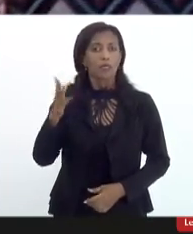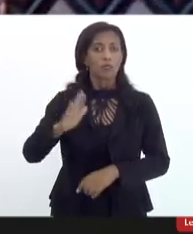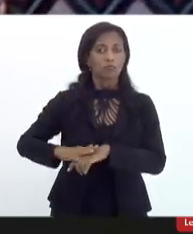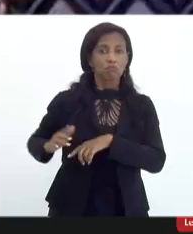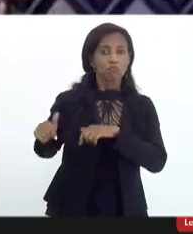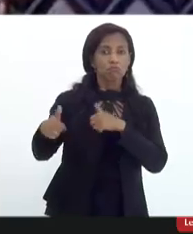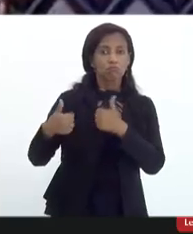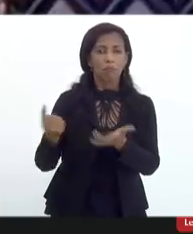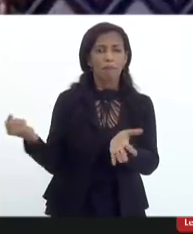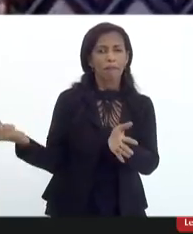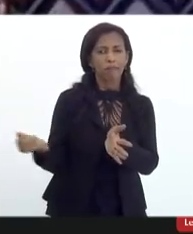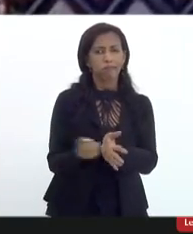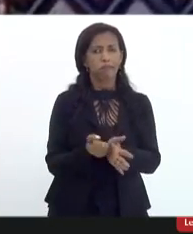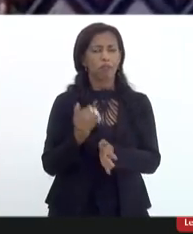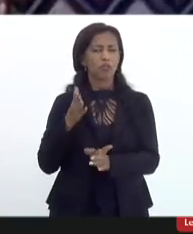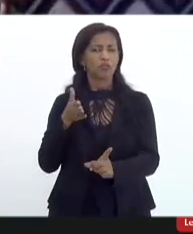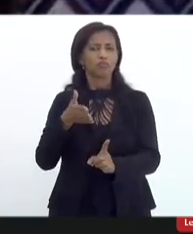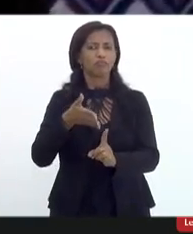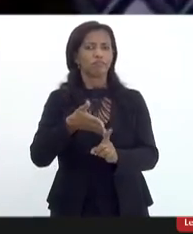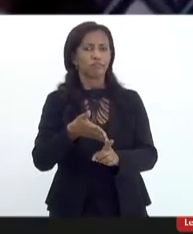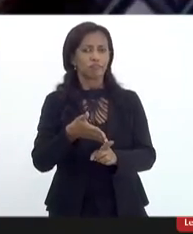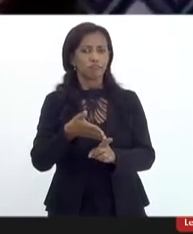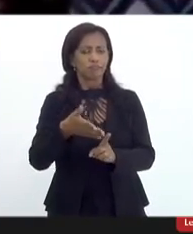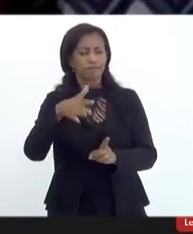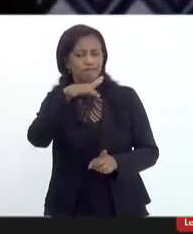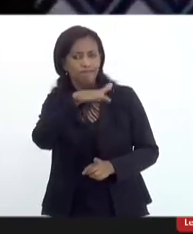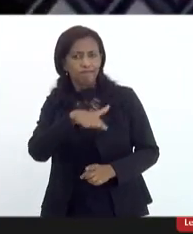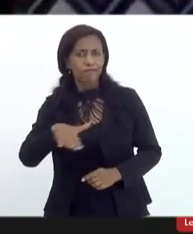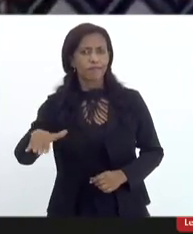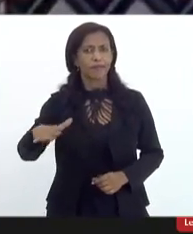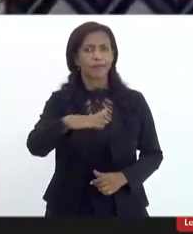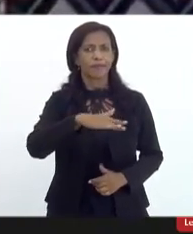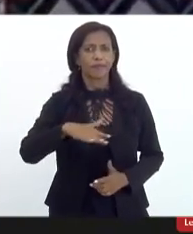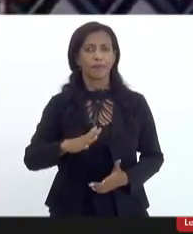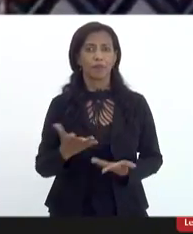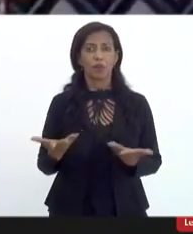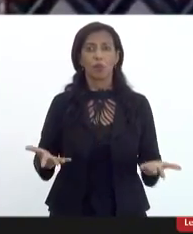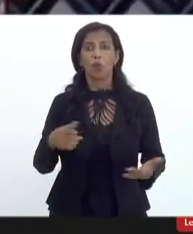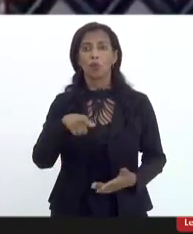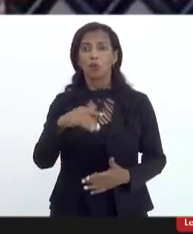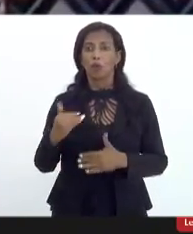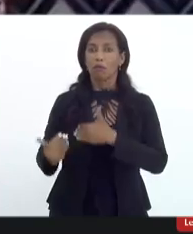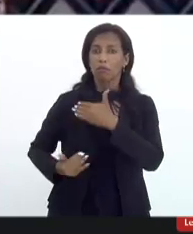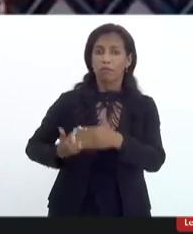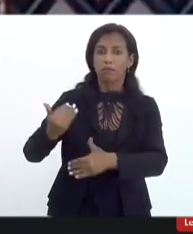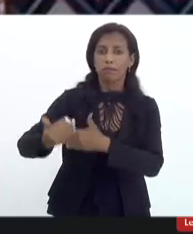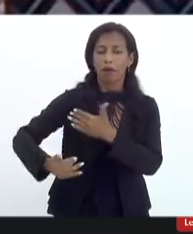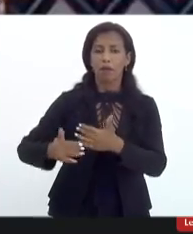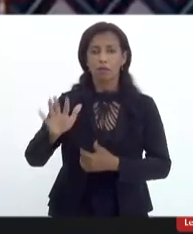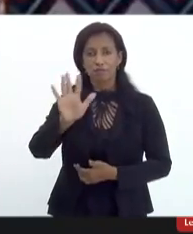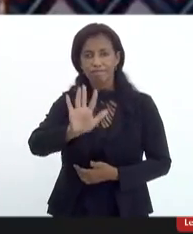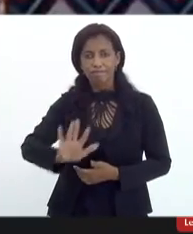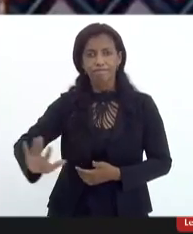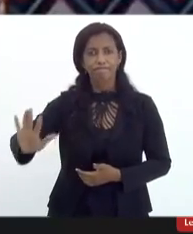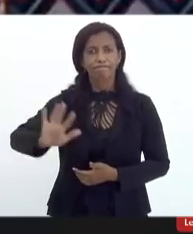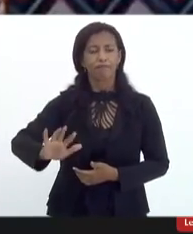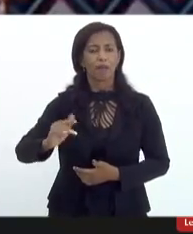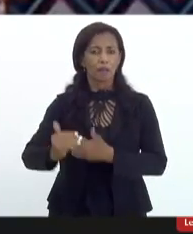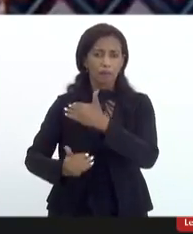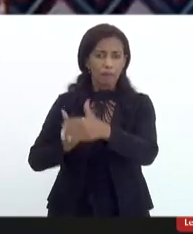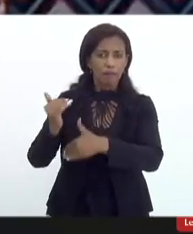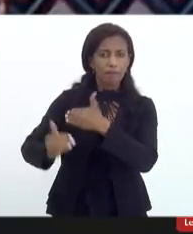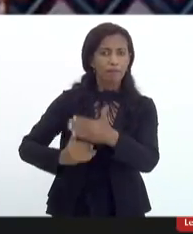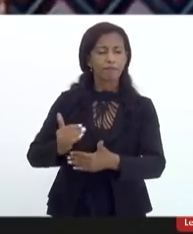atuam impactando diretamente no seu território. Né, quando elas avançam, o seu território também